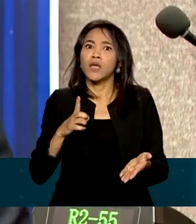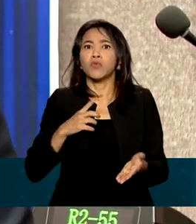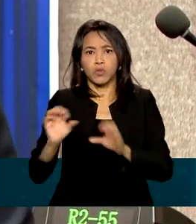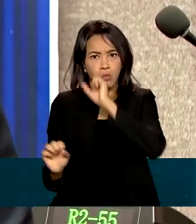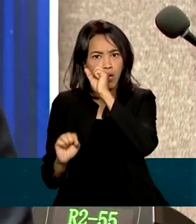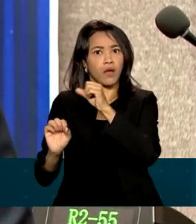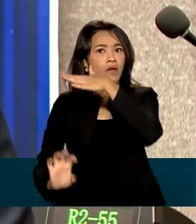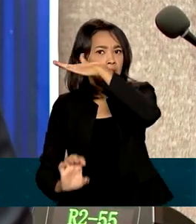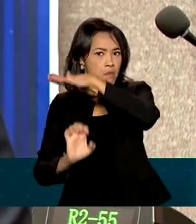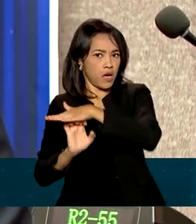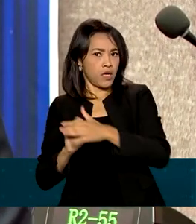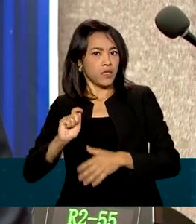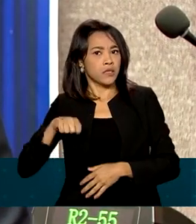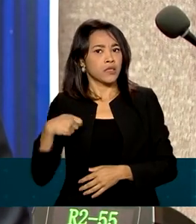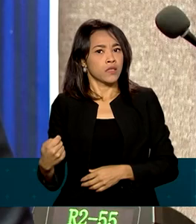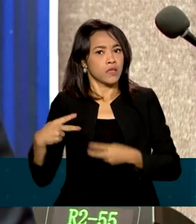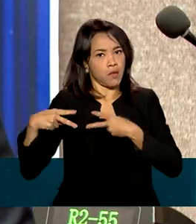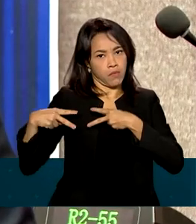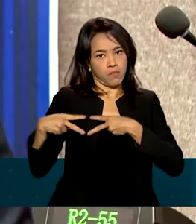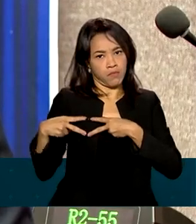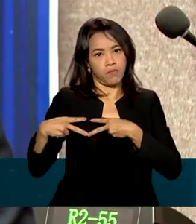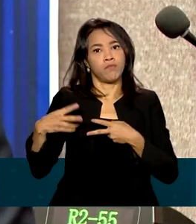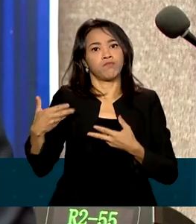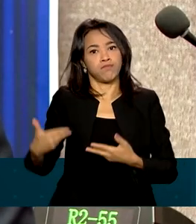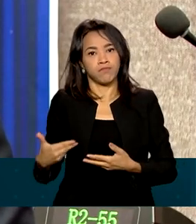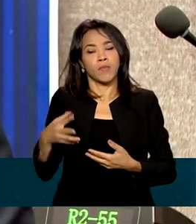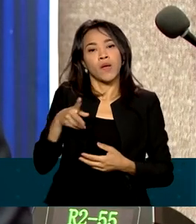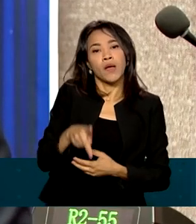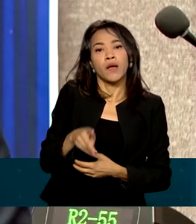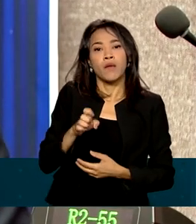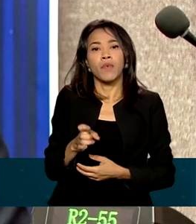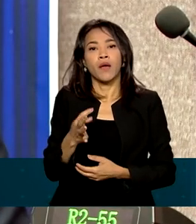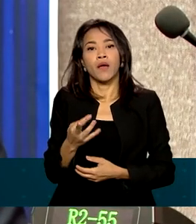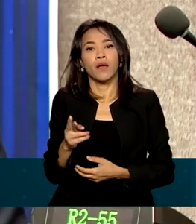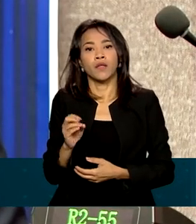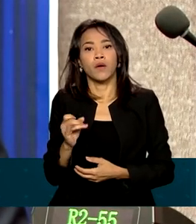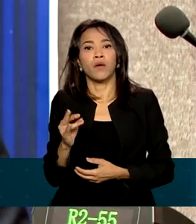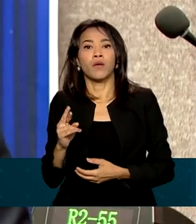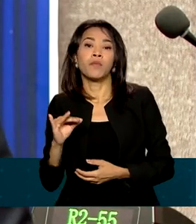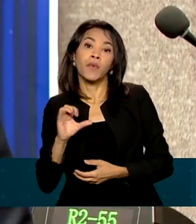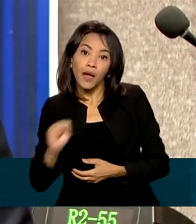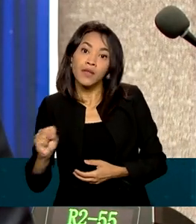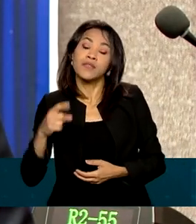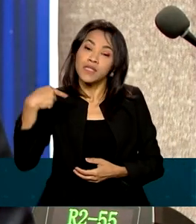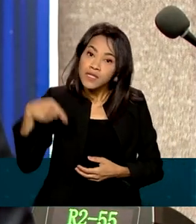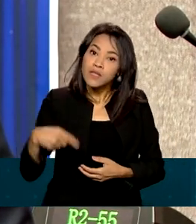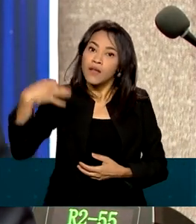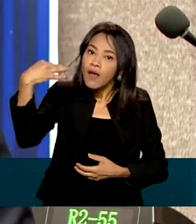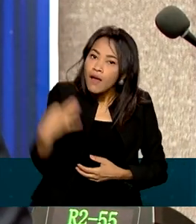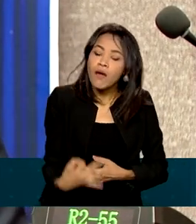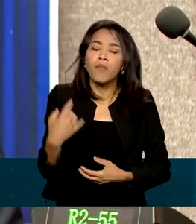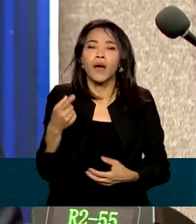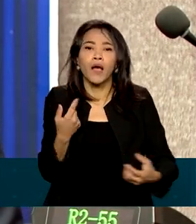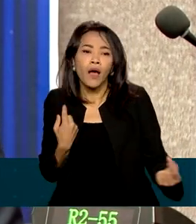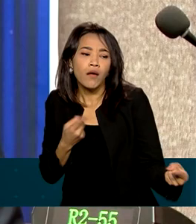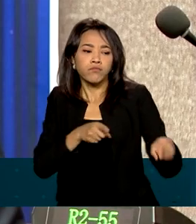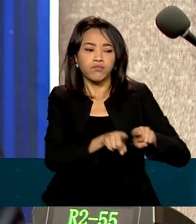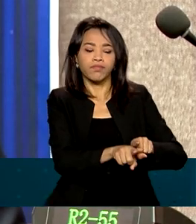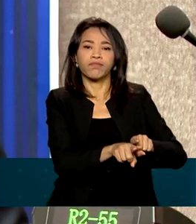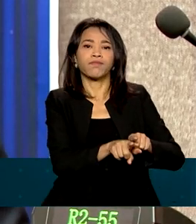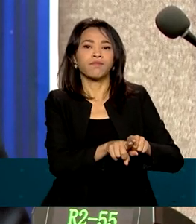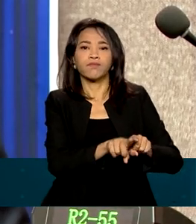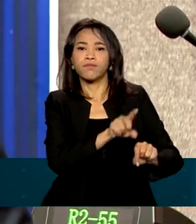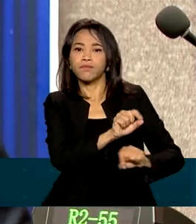Petrobras, que cada vez mais se torna uma realidade para cooperar